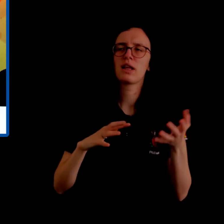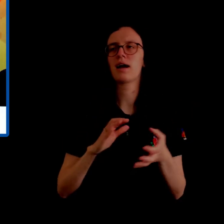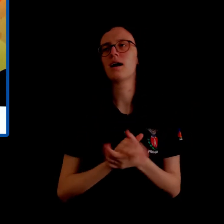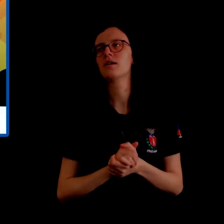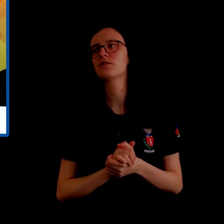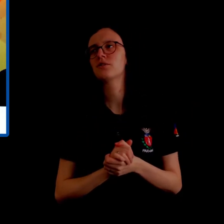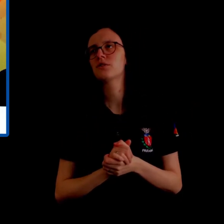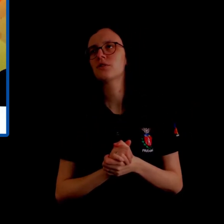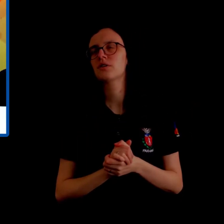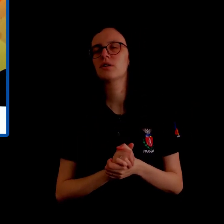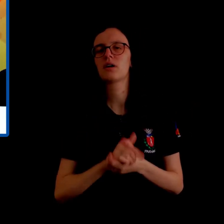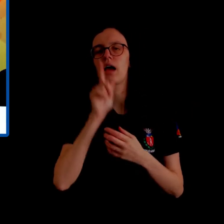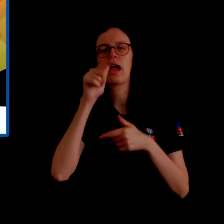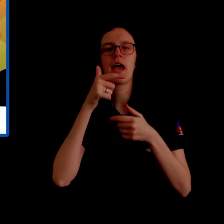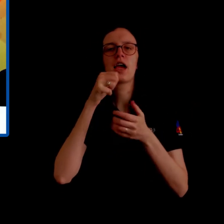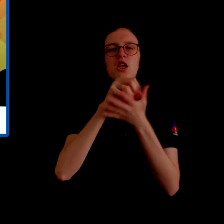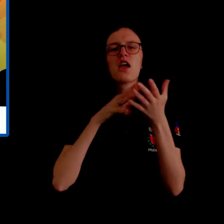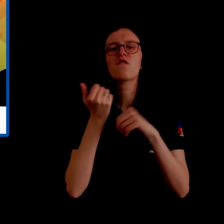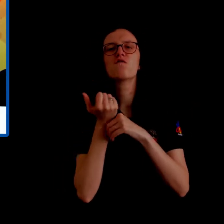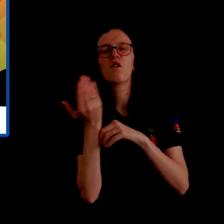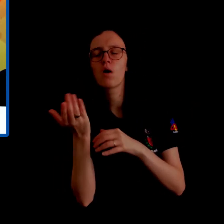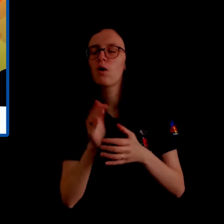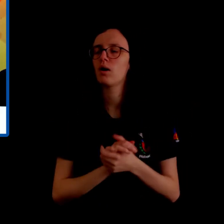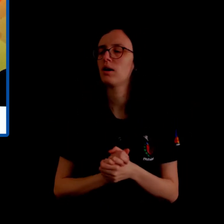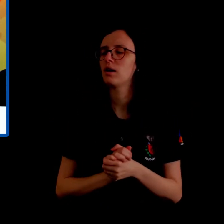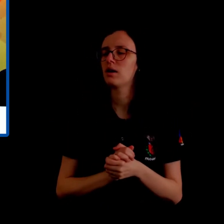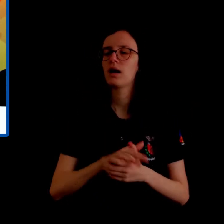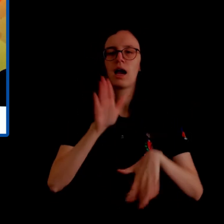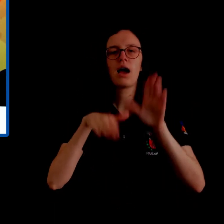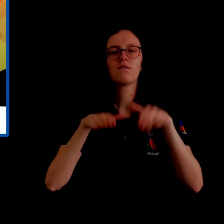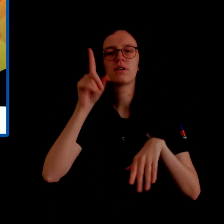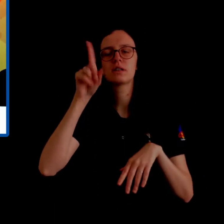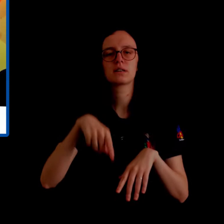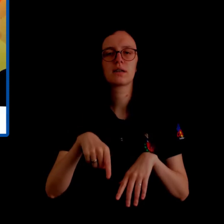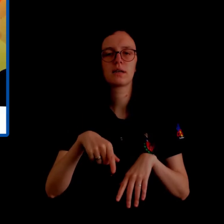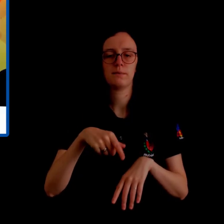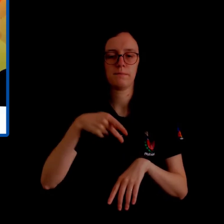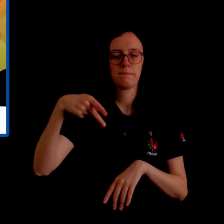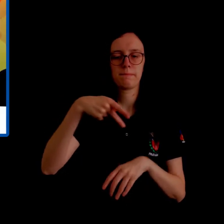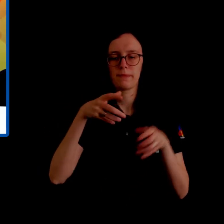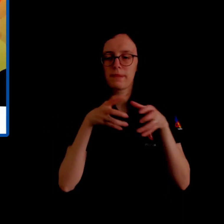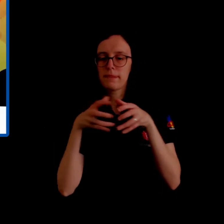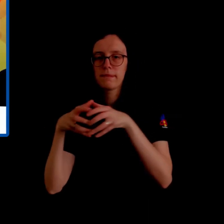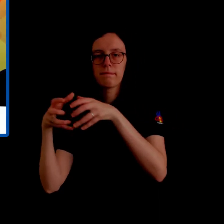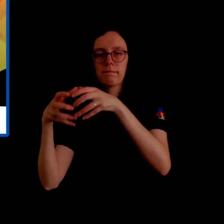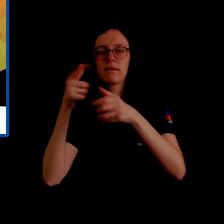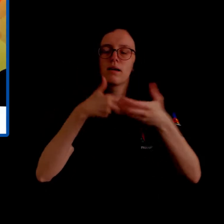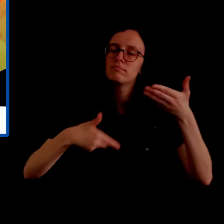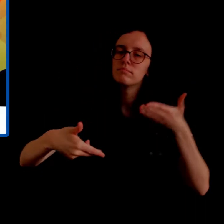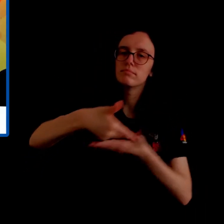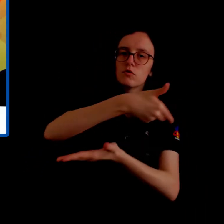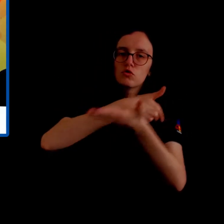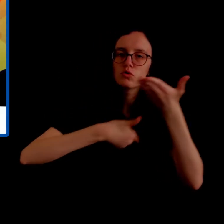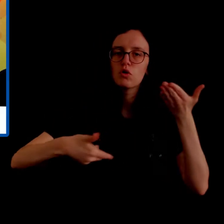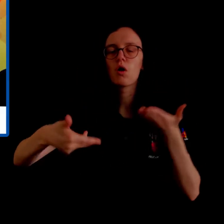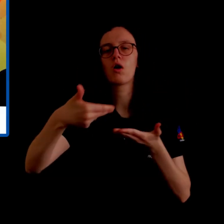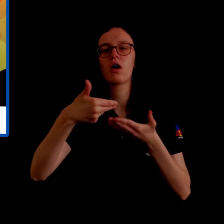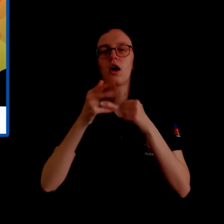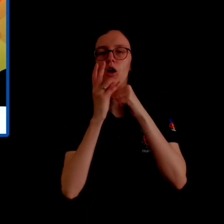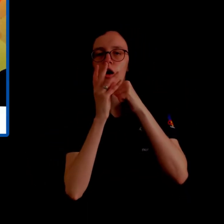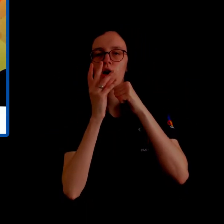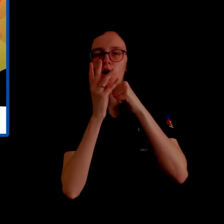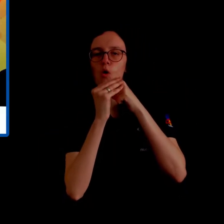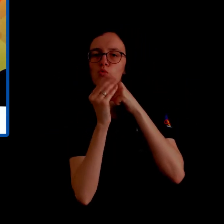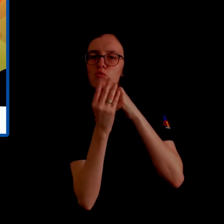atividades extras com os alunos, ou criando turmas entre professores para troca de